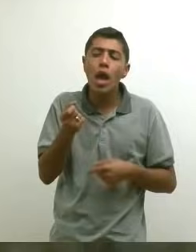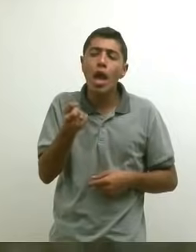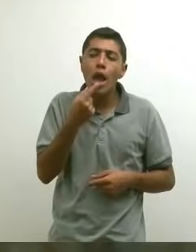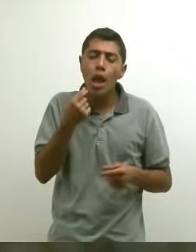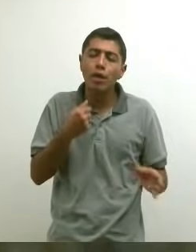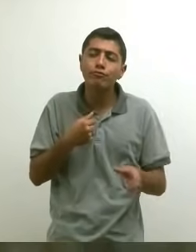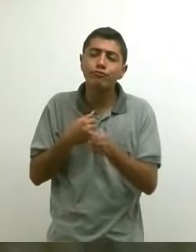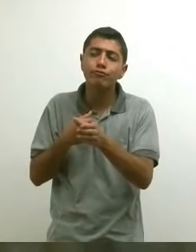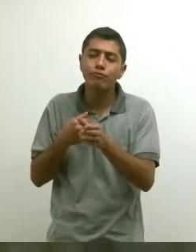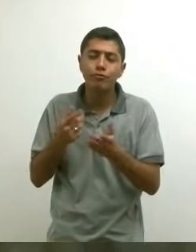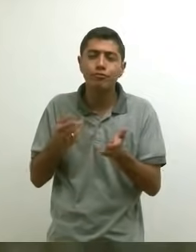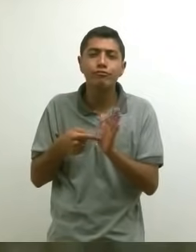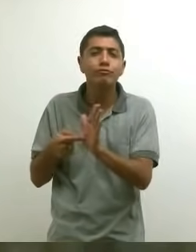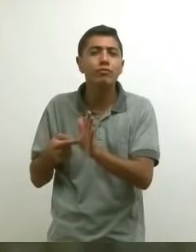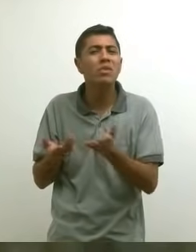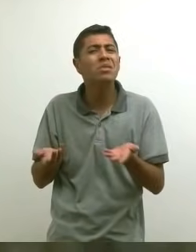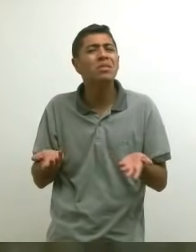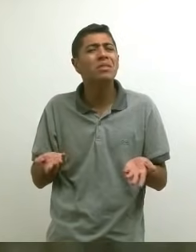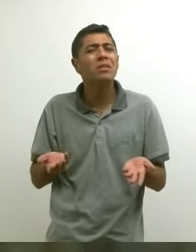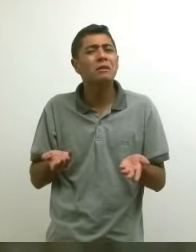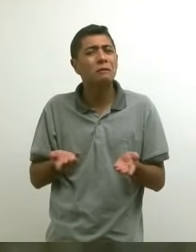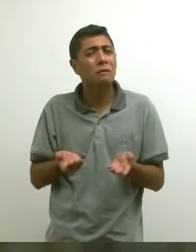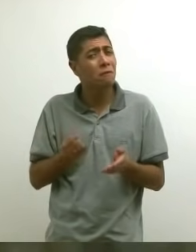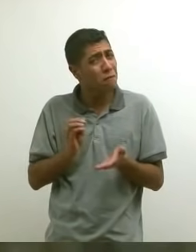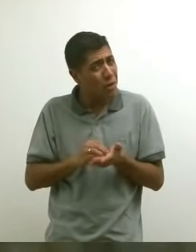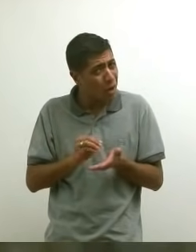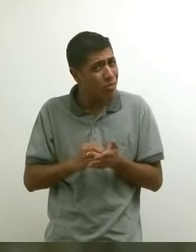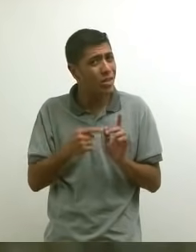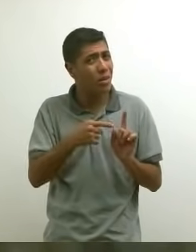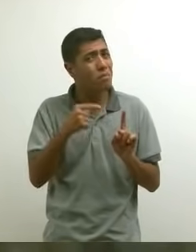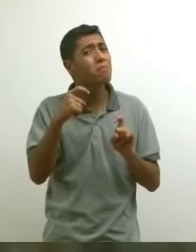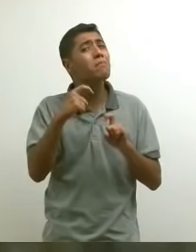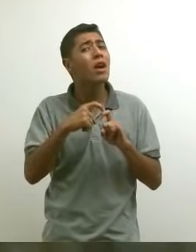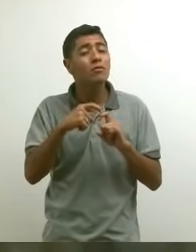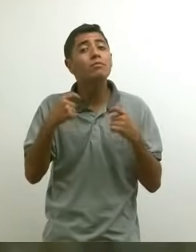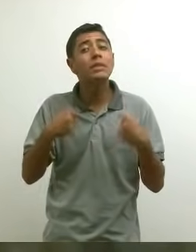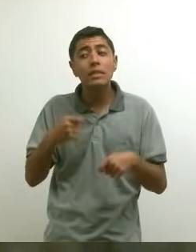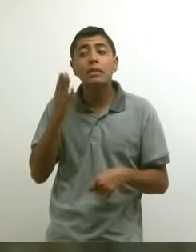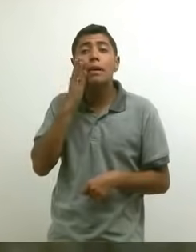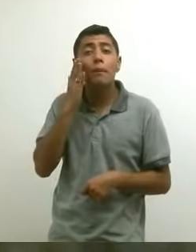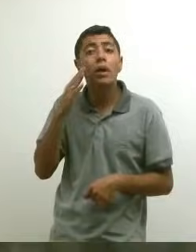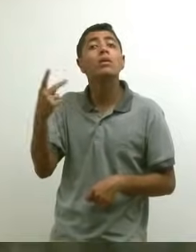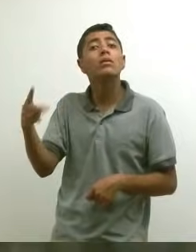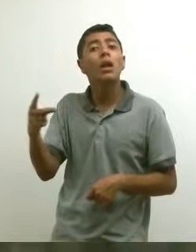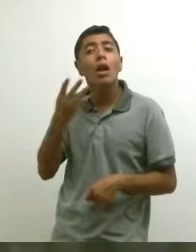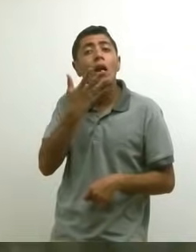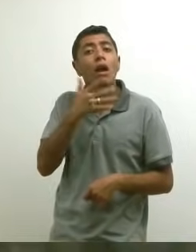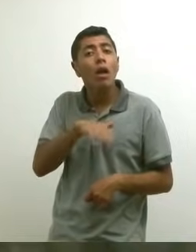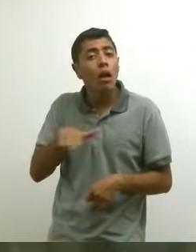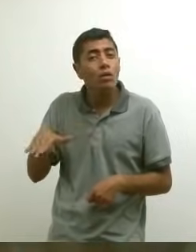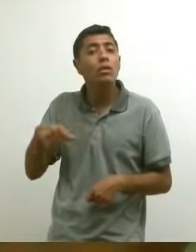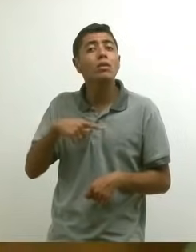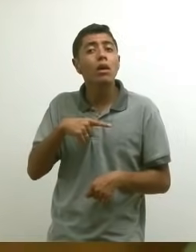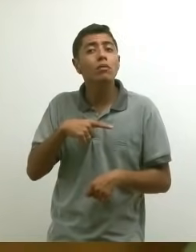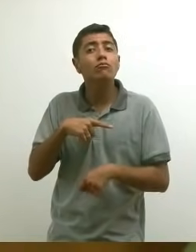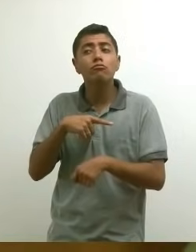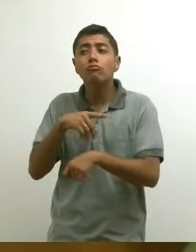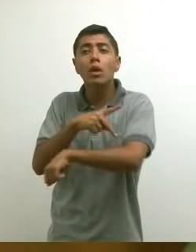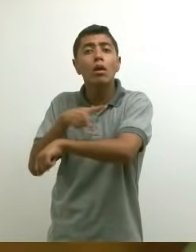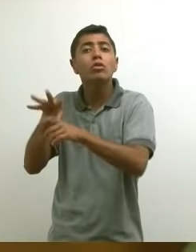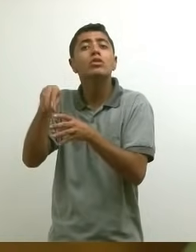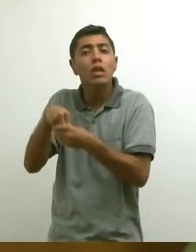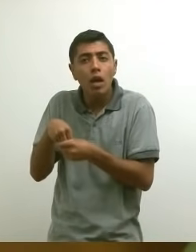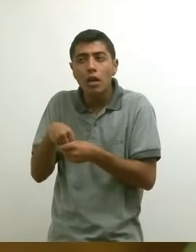também o conhecimento pedagógico sobre o que de fato se passa na escola e diz respeito à forma de aprender essa é uma questão